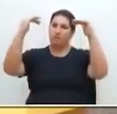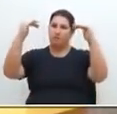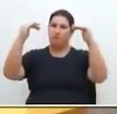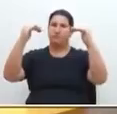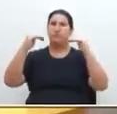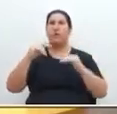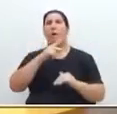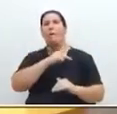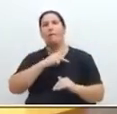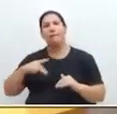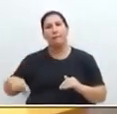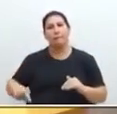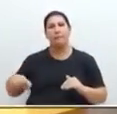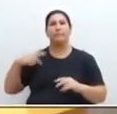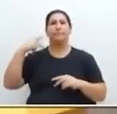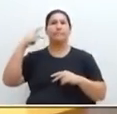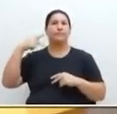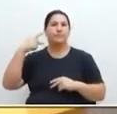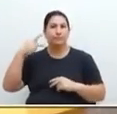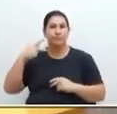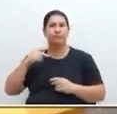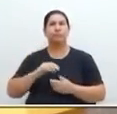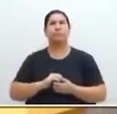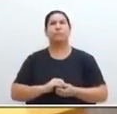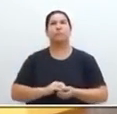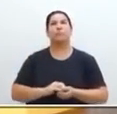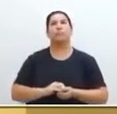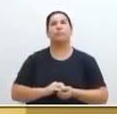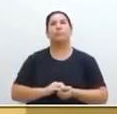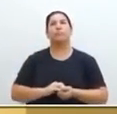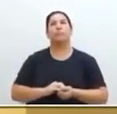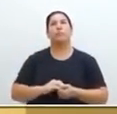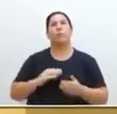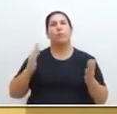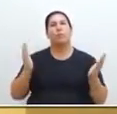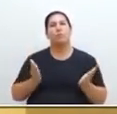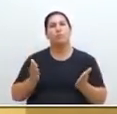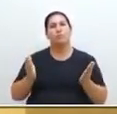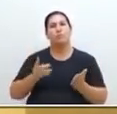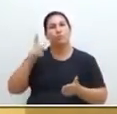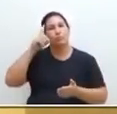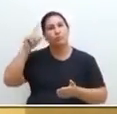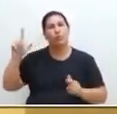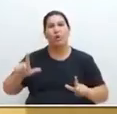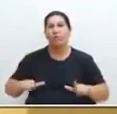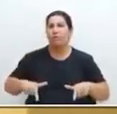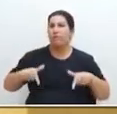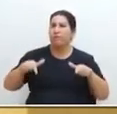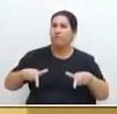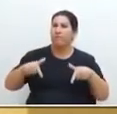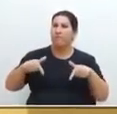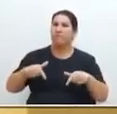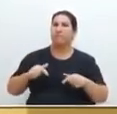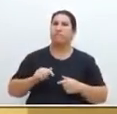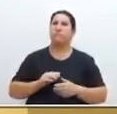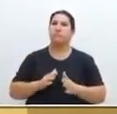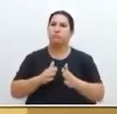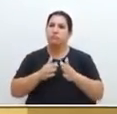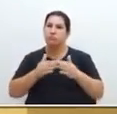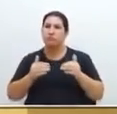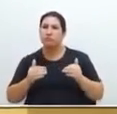políticas públicas Esse é um dia de luta um dia de reivindicação